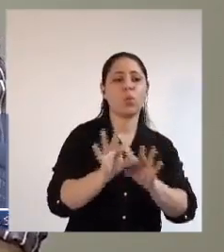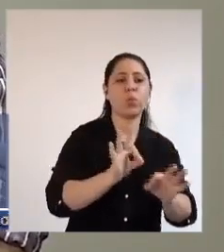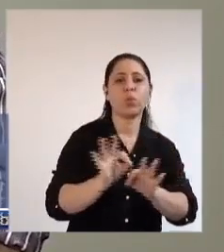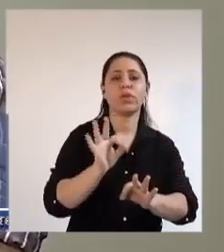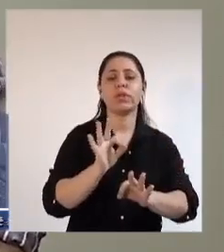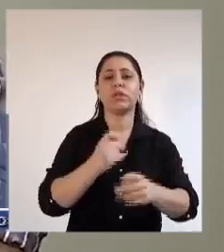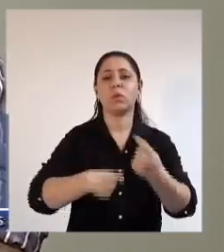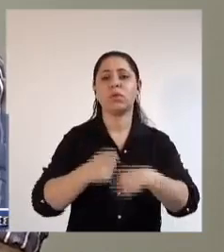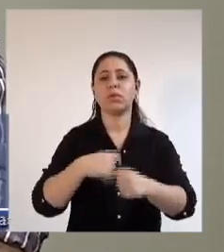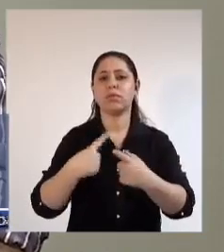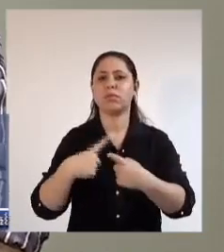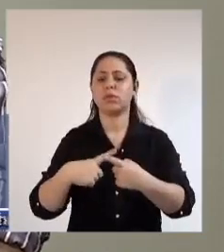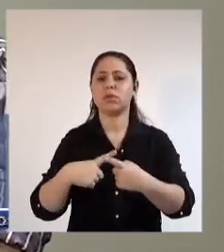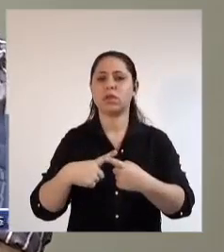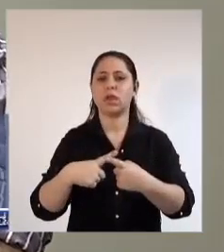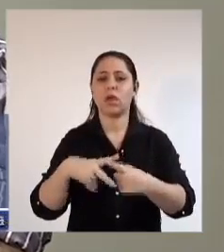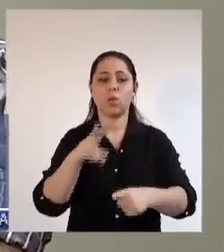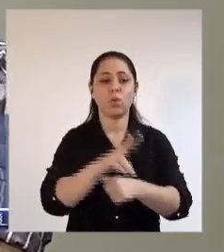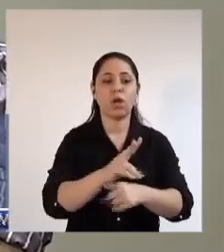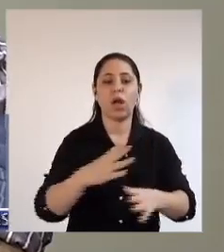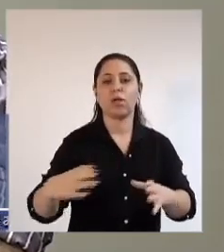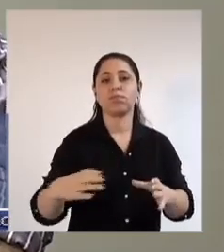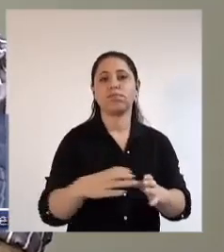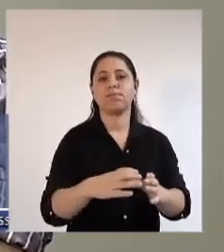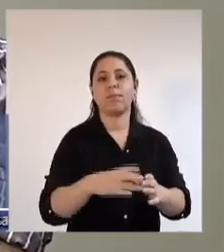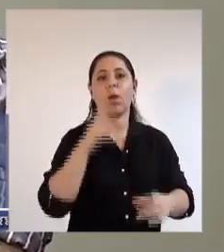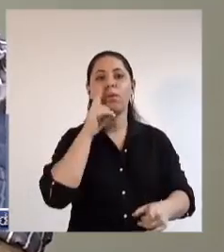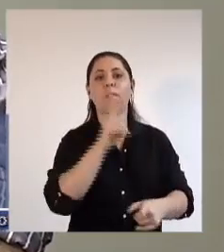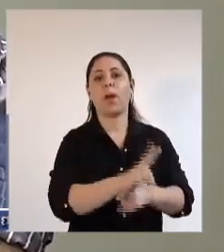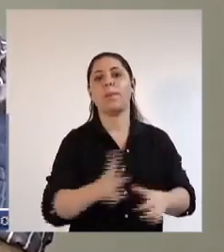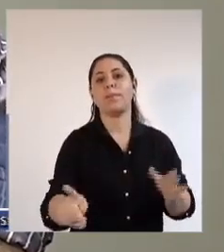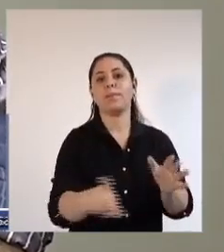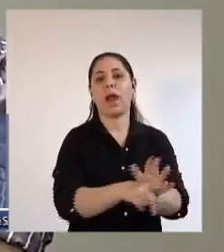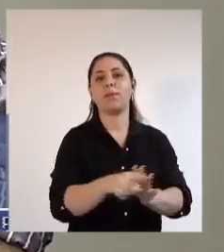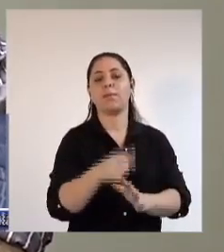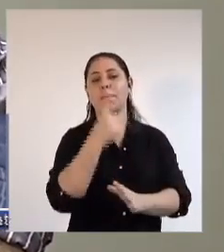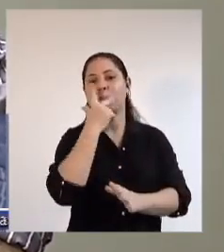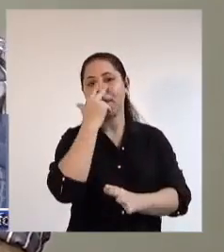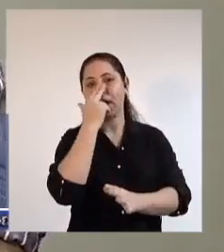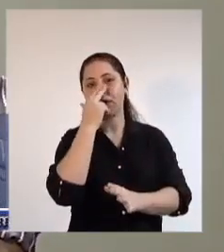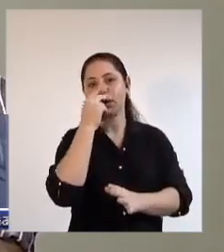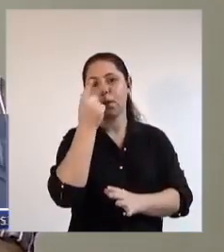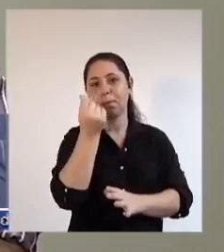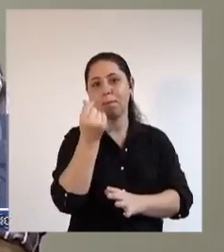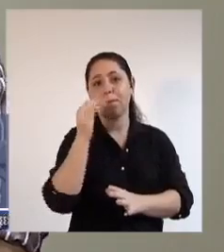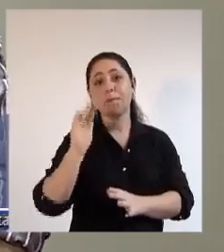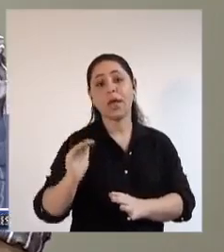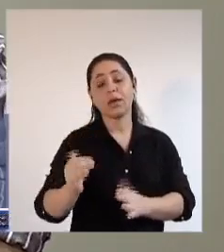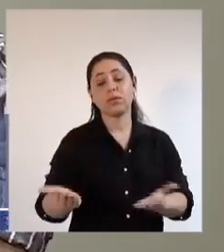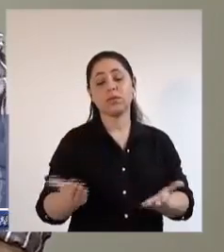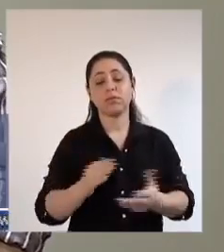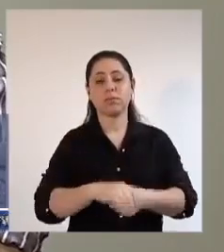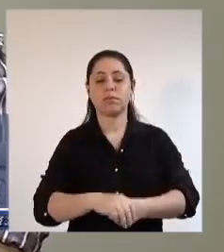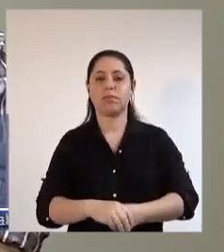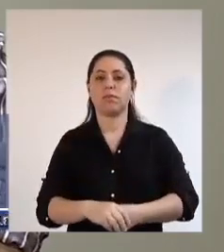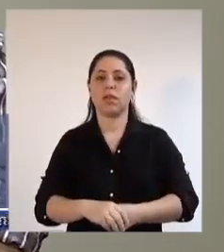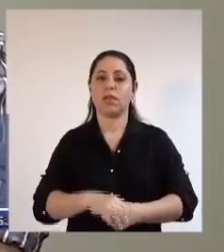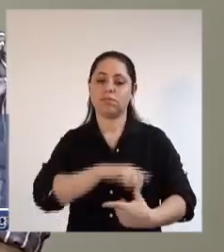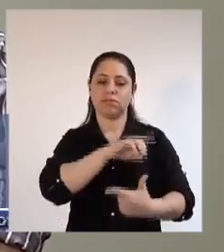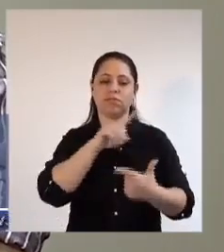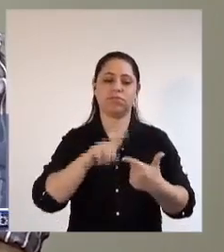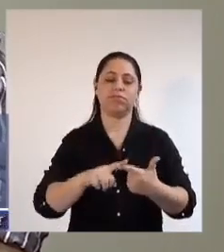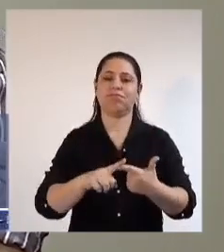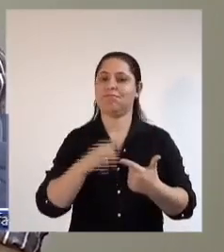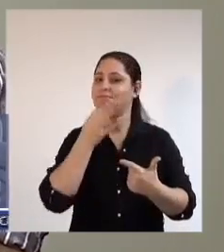unidade de conservação costumam ser mais baratos é uma opção mais barata para que as pessoas possam gerar mais renda um segundo ponto que não foi